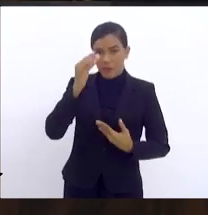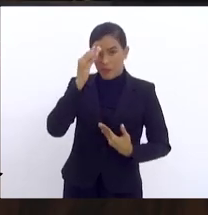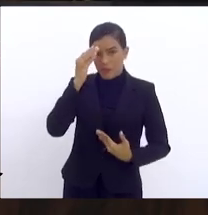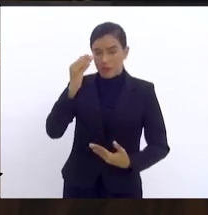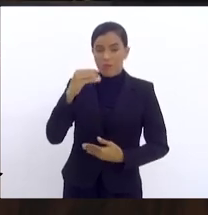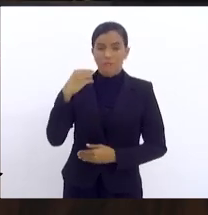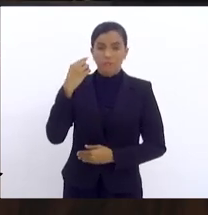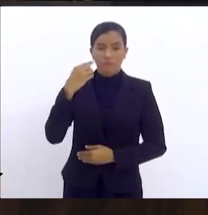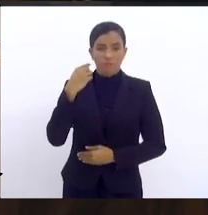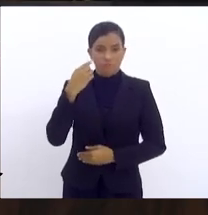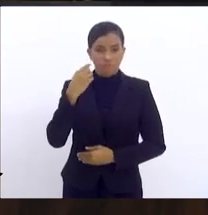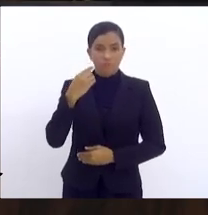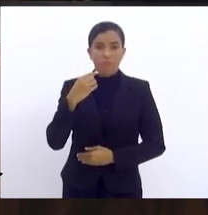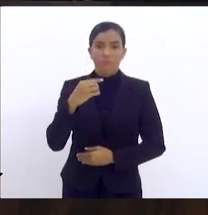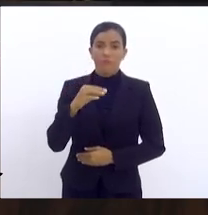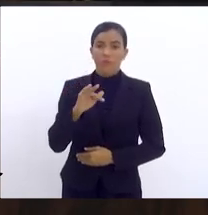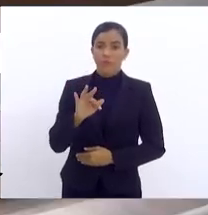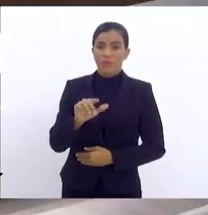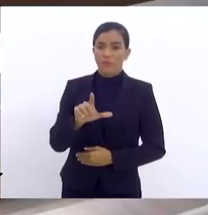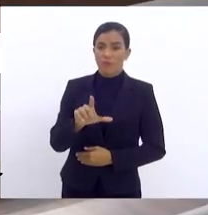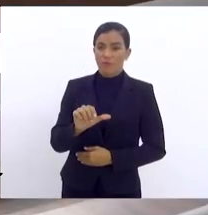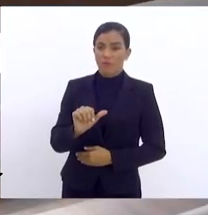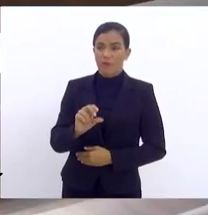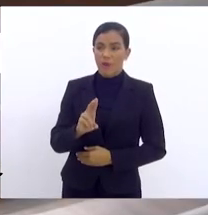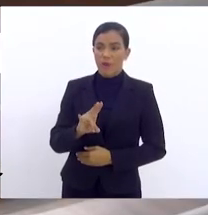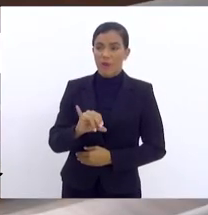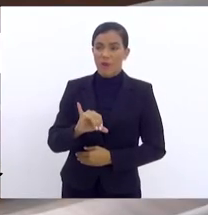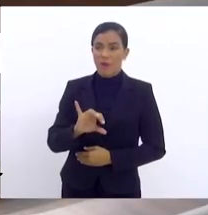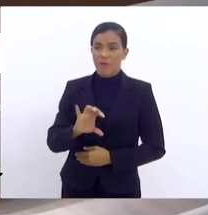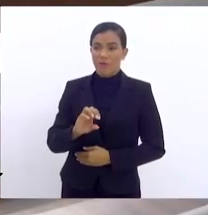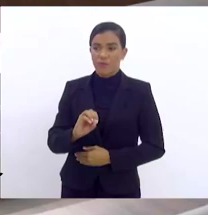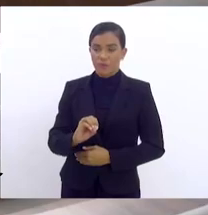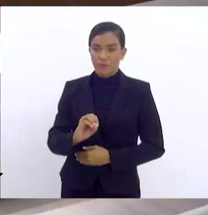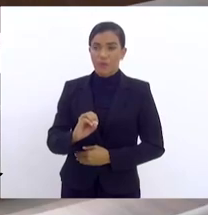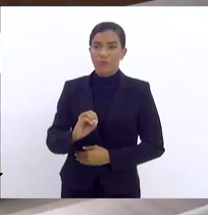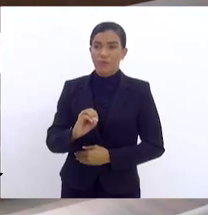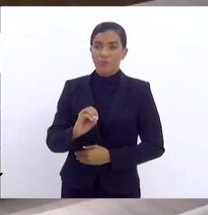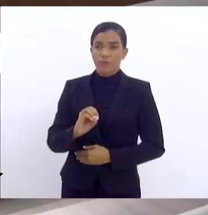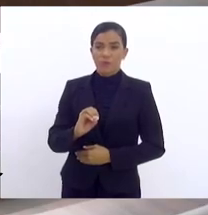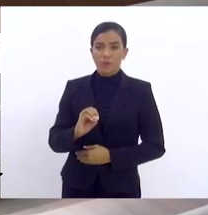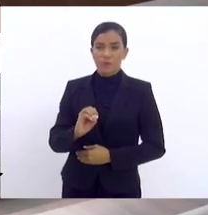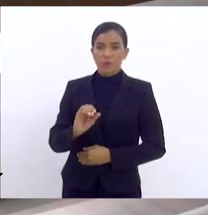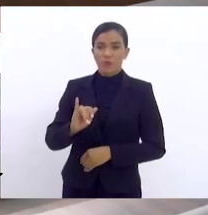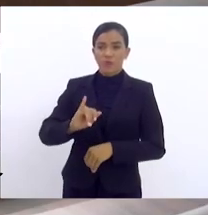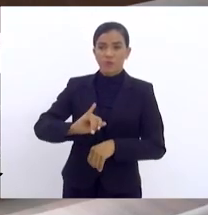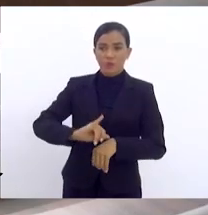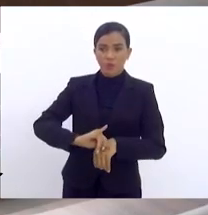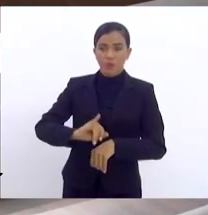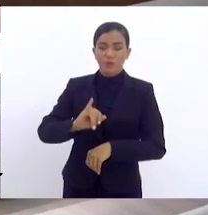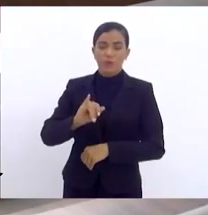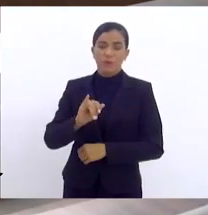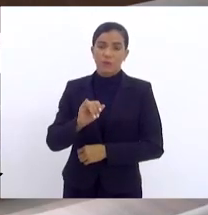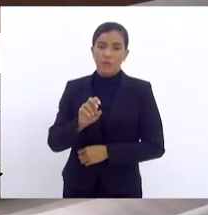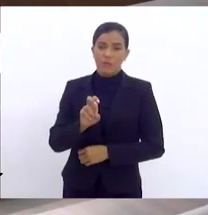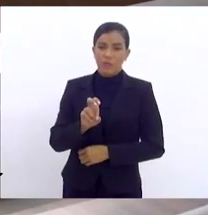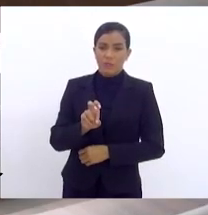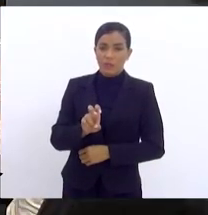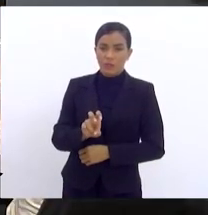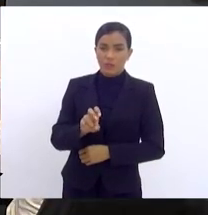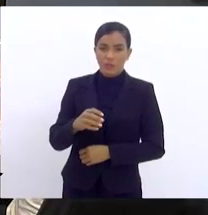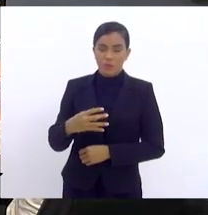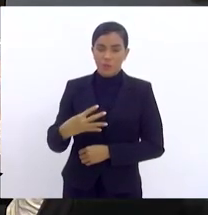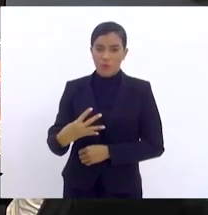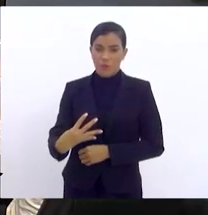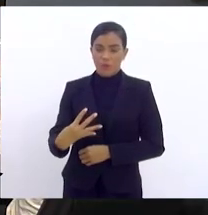Flávio Ferreira Rodrigues titular da sexagésima DP Campos Elíseos